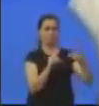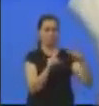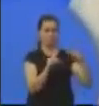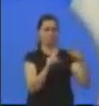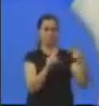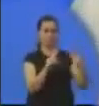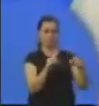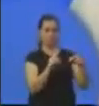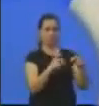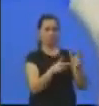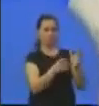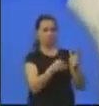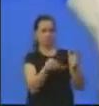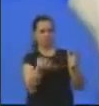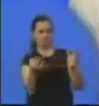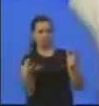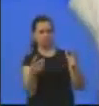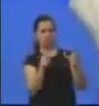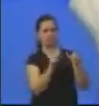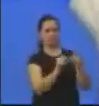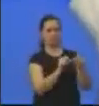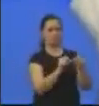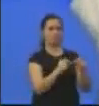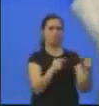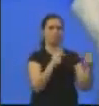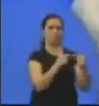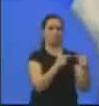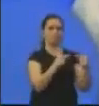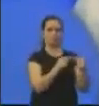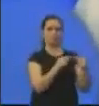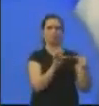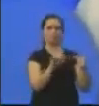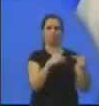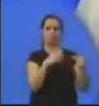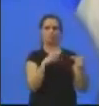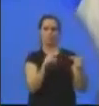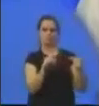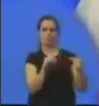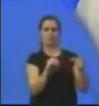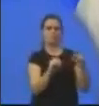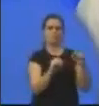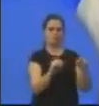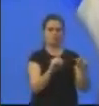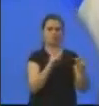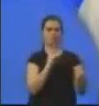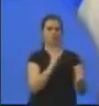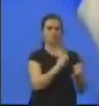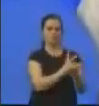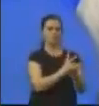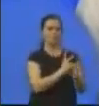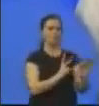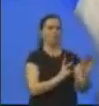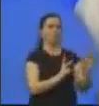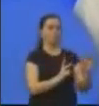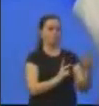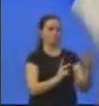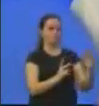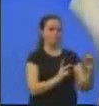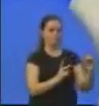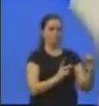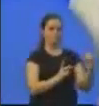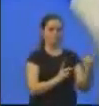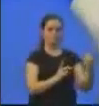para mais infinito, o comportamento da minha função será exatamente o mesmo comportamento da função 1 sobre